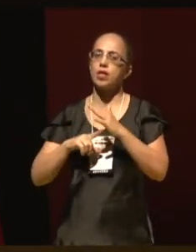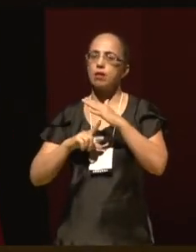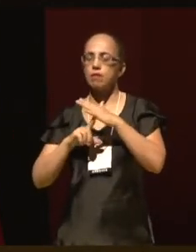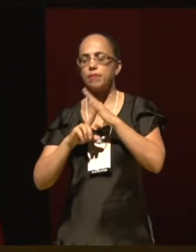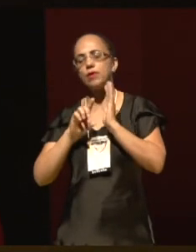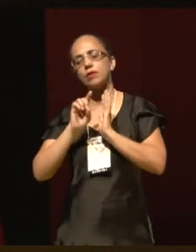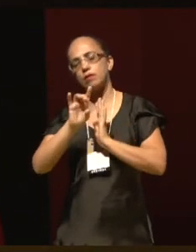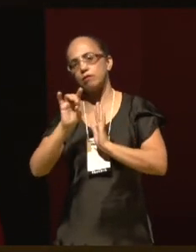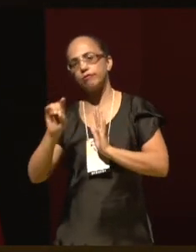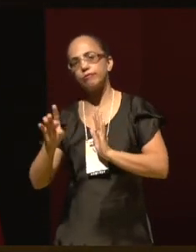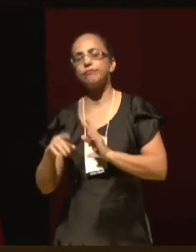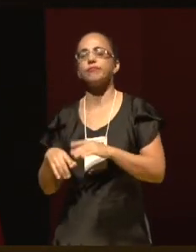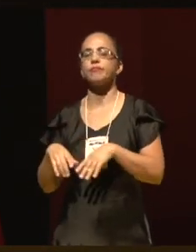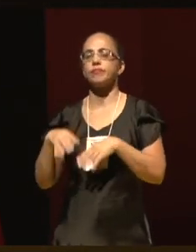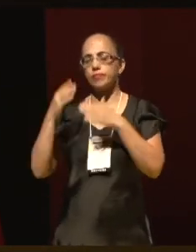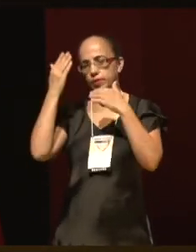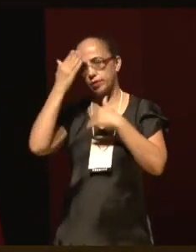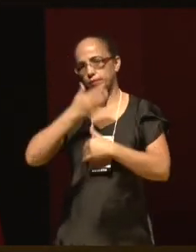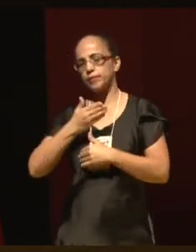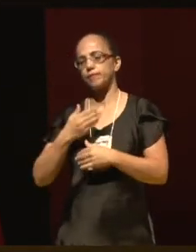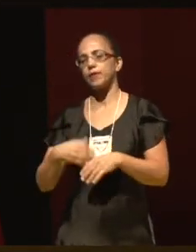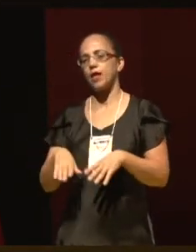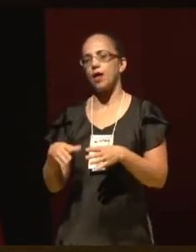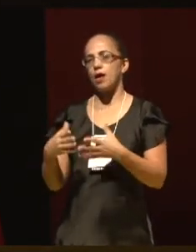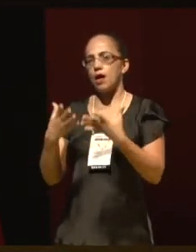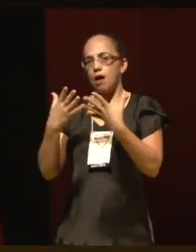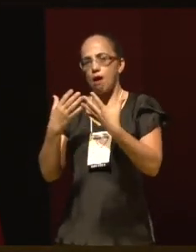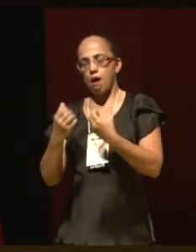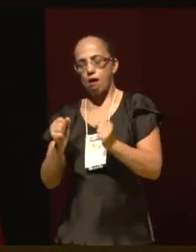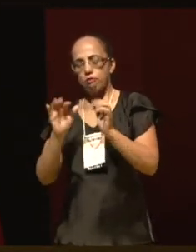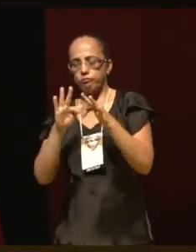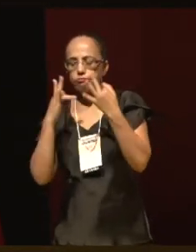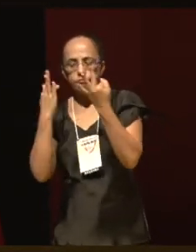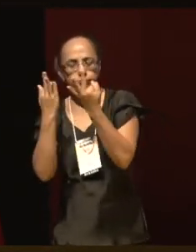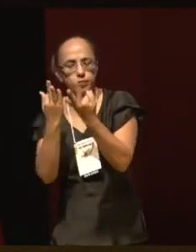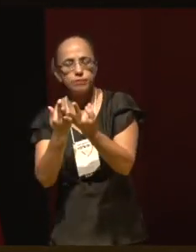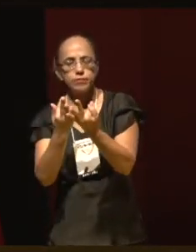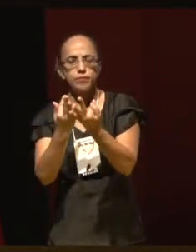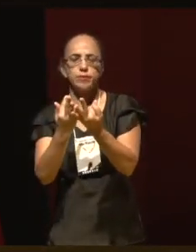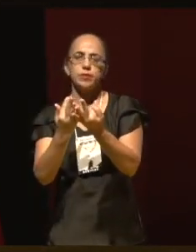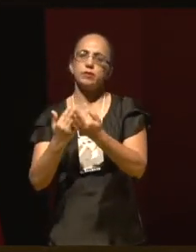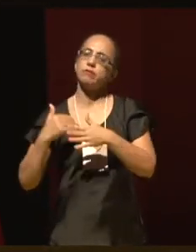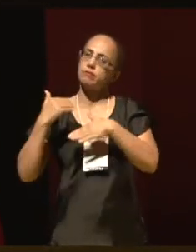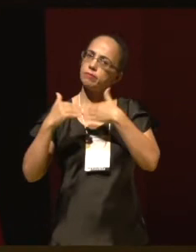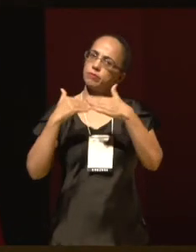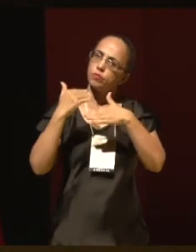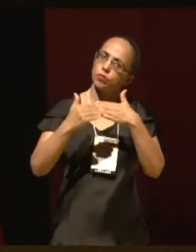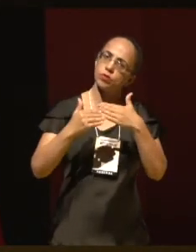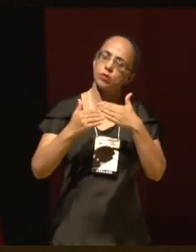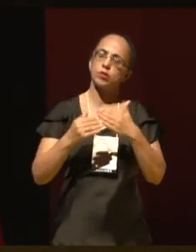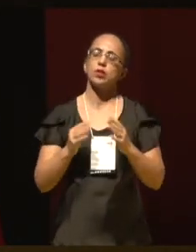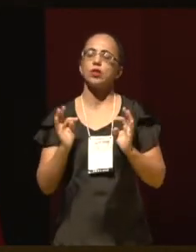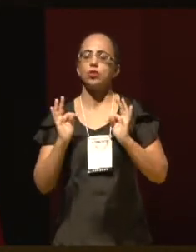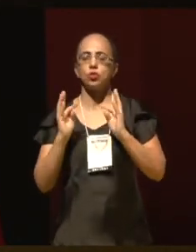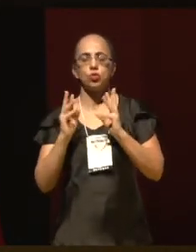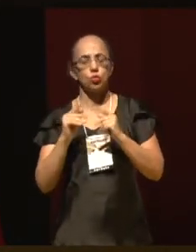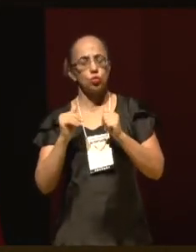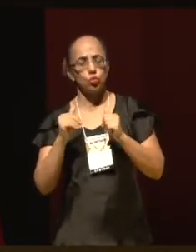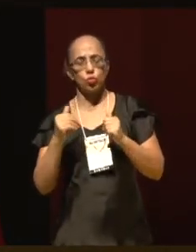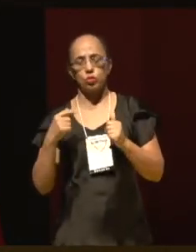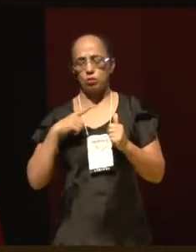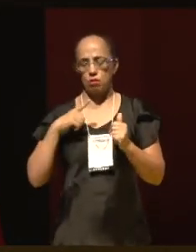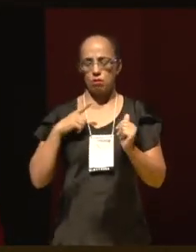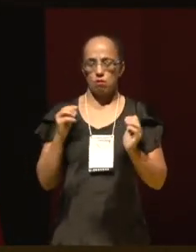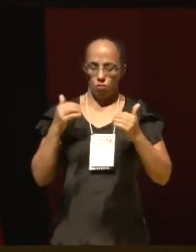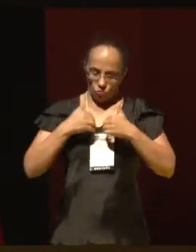Acolher as famílias no processo redentor do transtorno. Uma